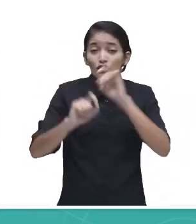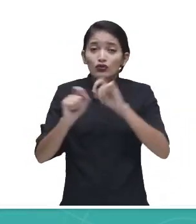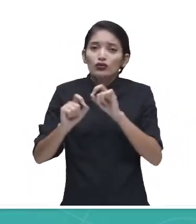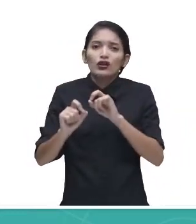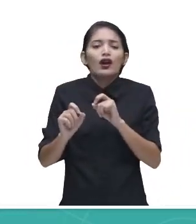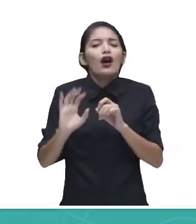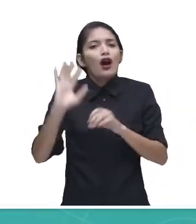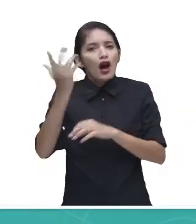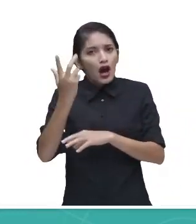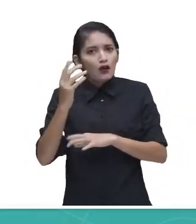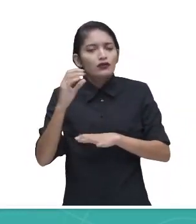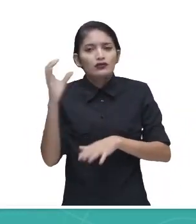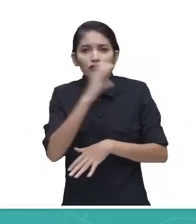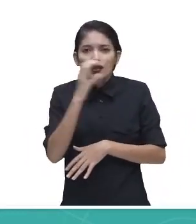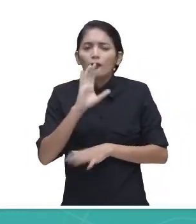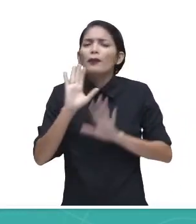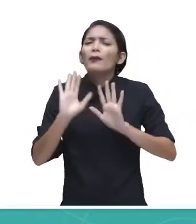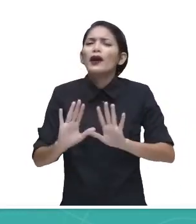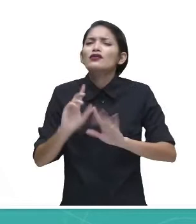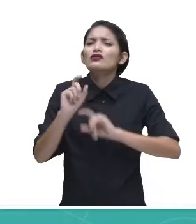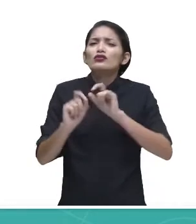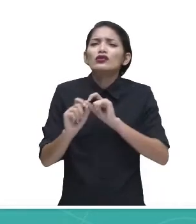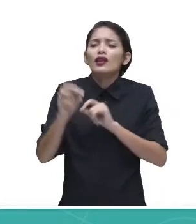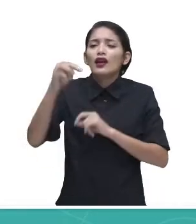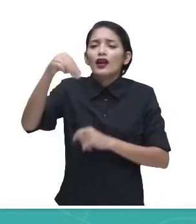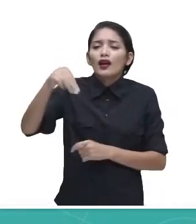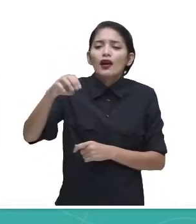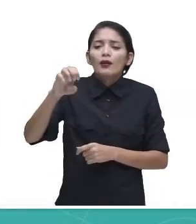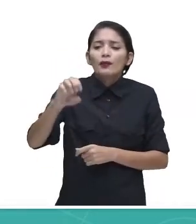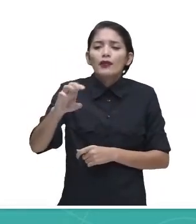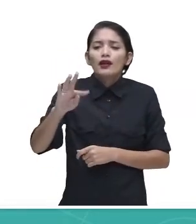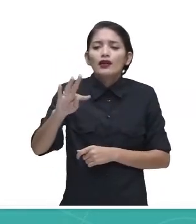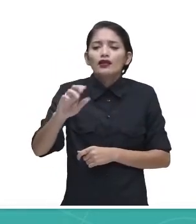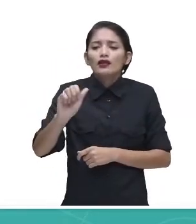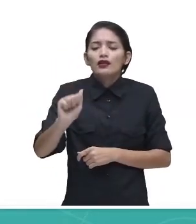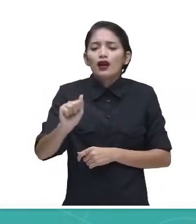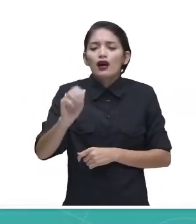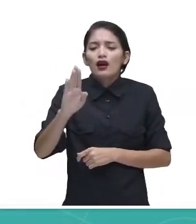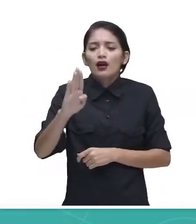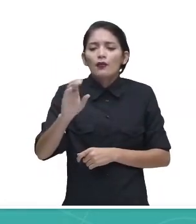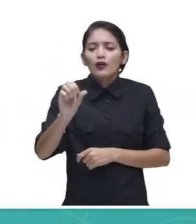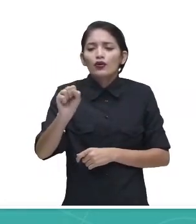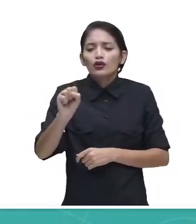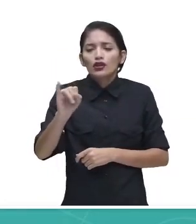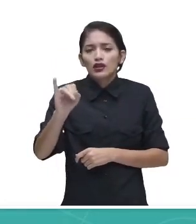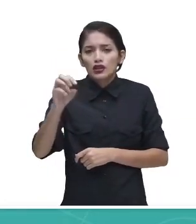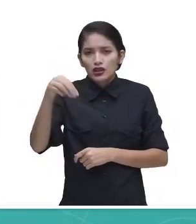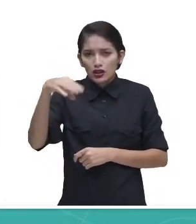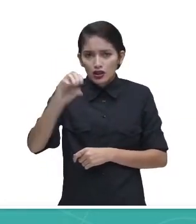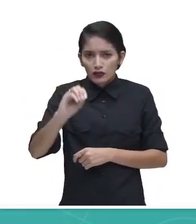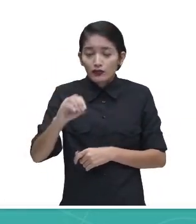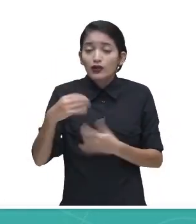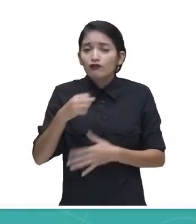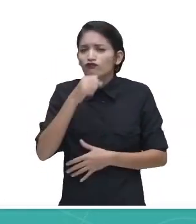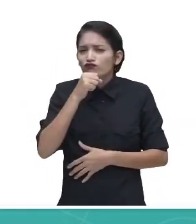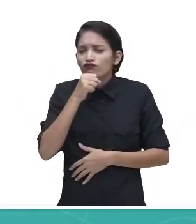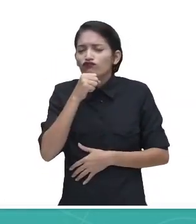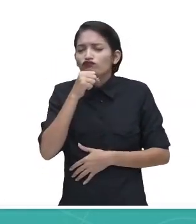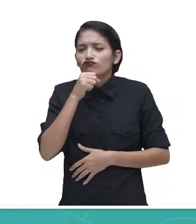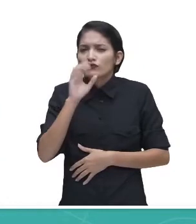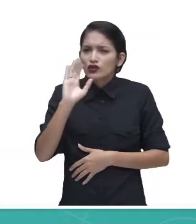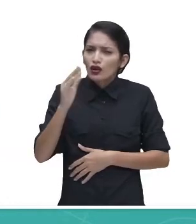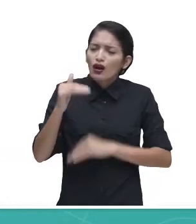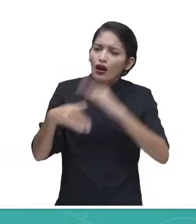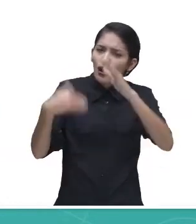mais acelerado. Mas o que é esse metabolismo? É possível você ficar com uma idade mais avançada e continuar